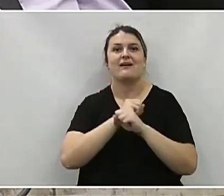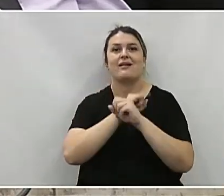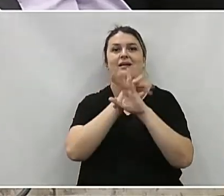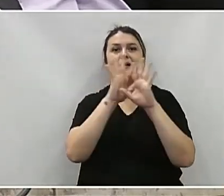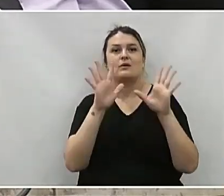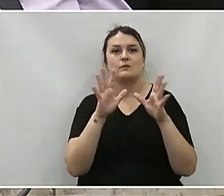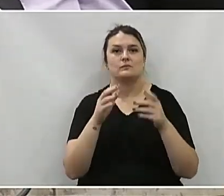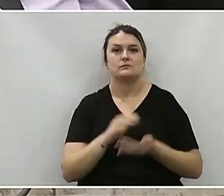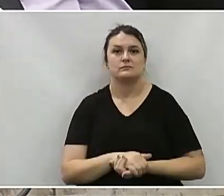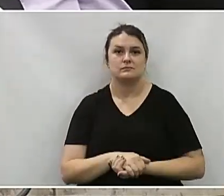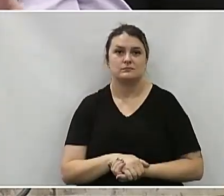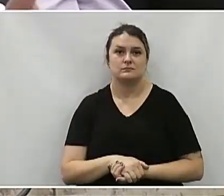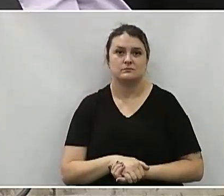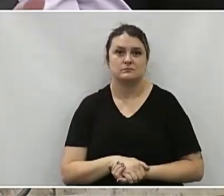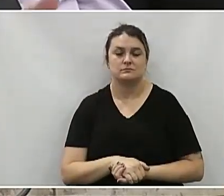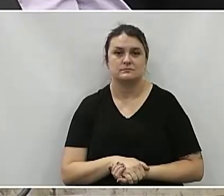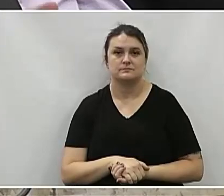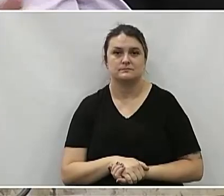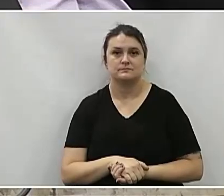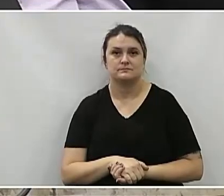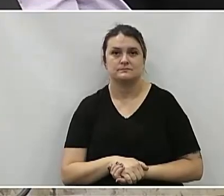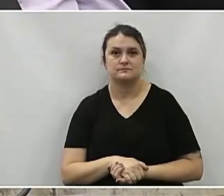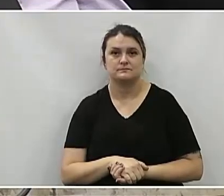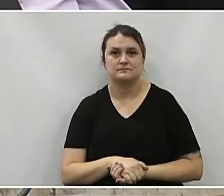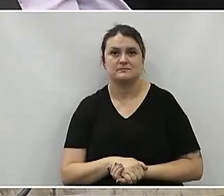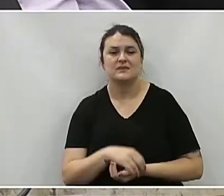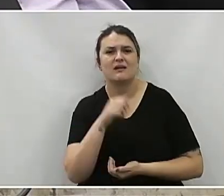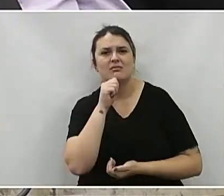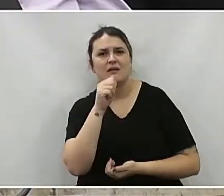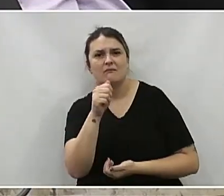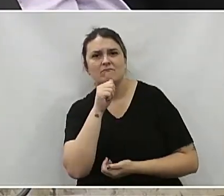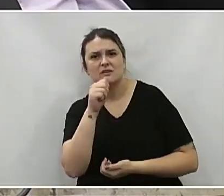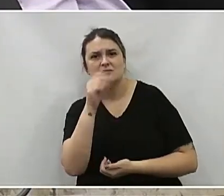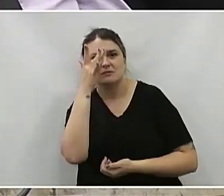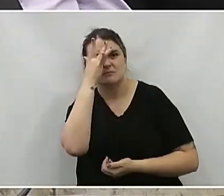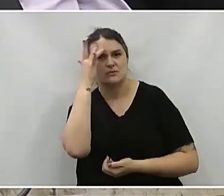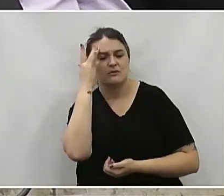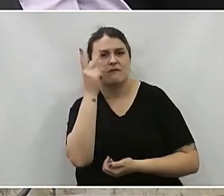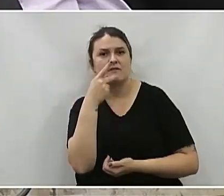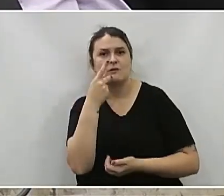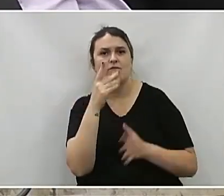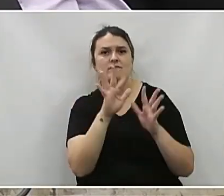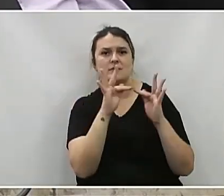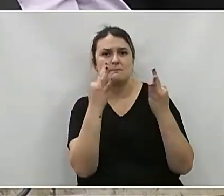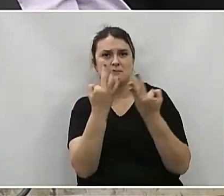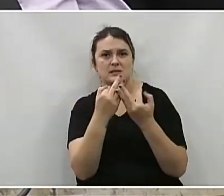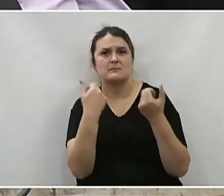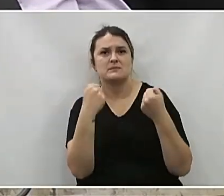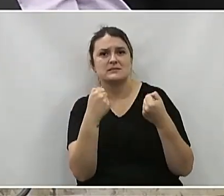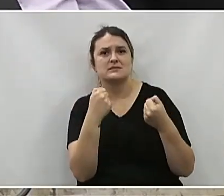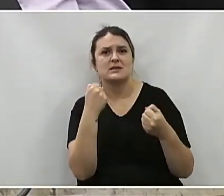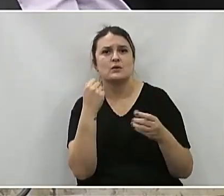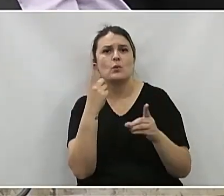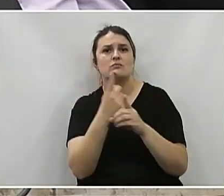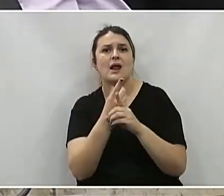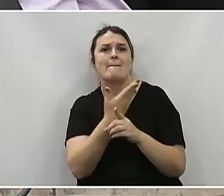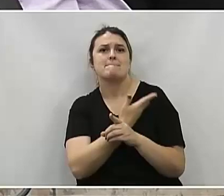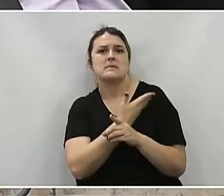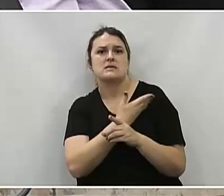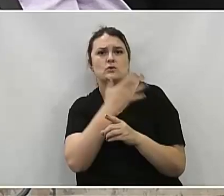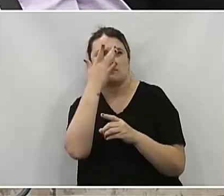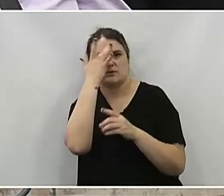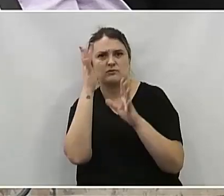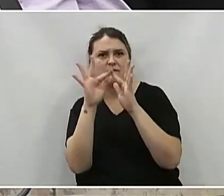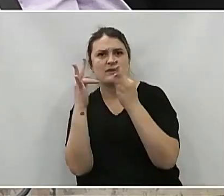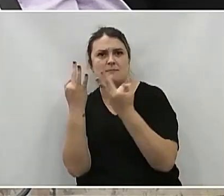nesse ponto na mesma entrevista o prefeito de União da Vitória colocou que essas famílias precisam achar a casa de amigos e parentes